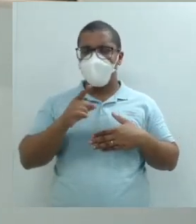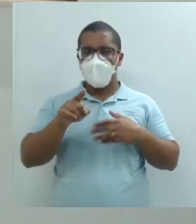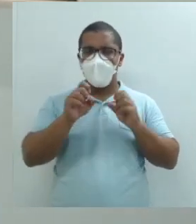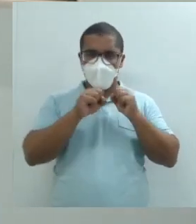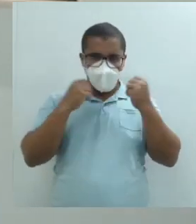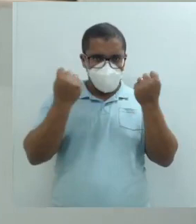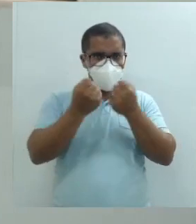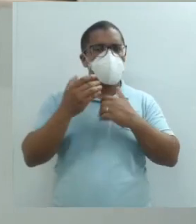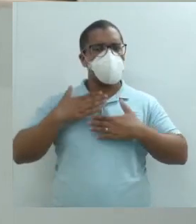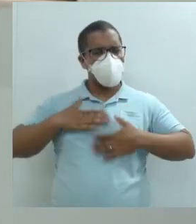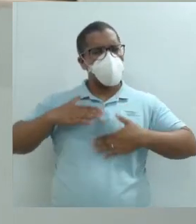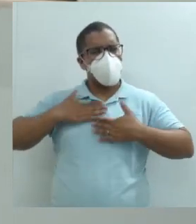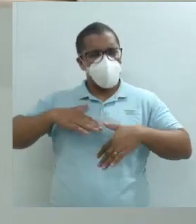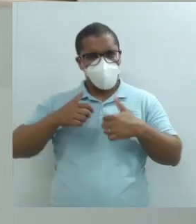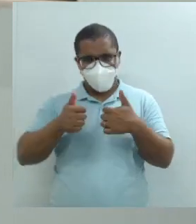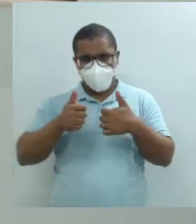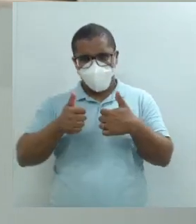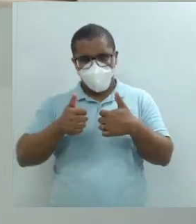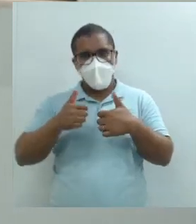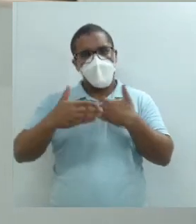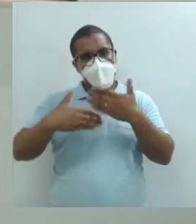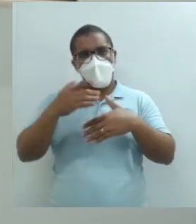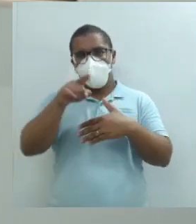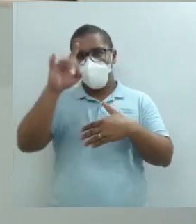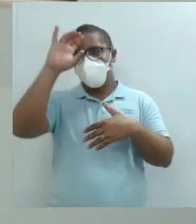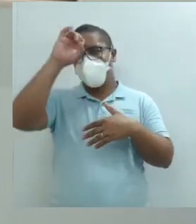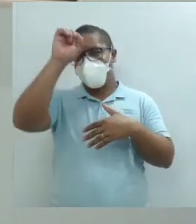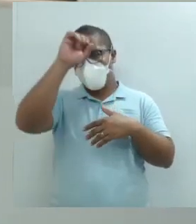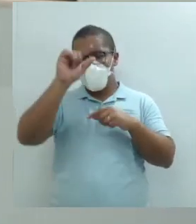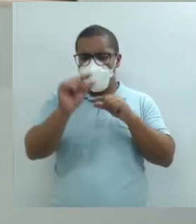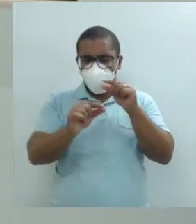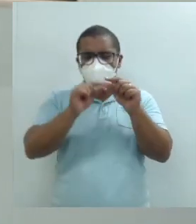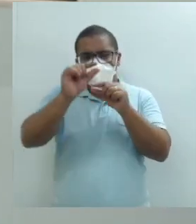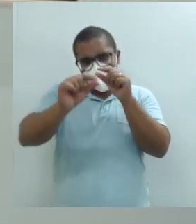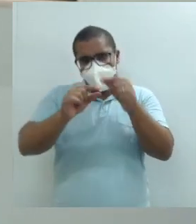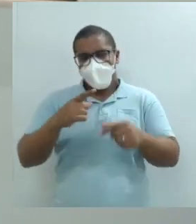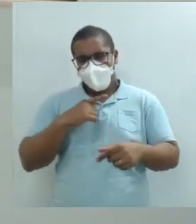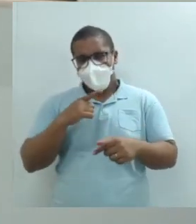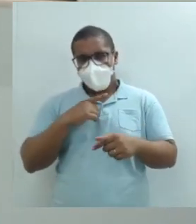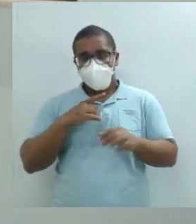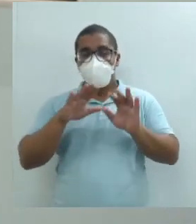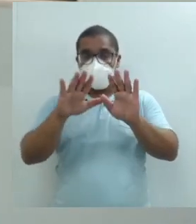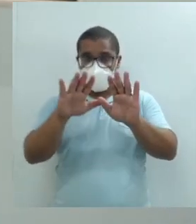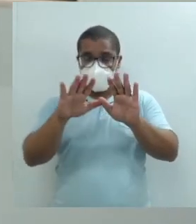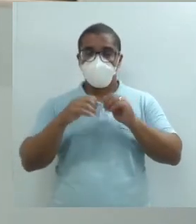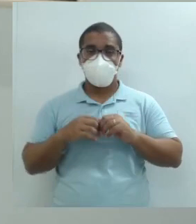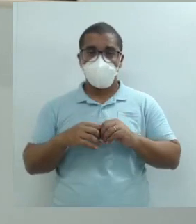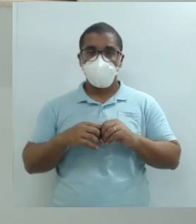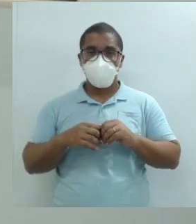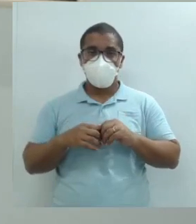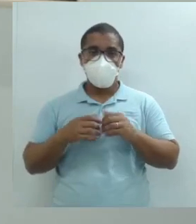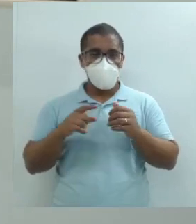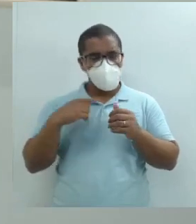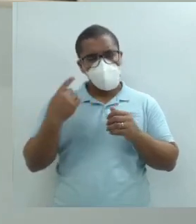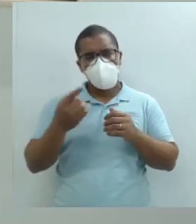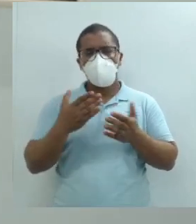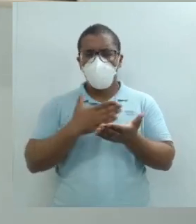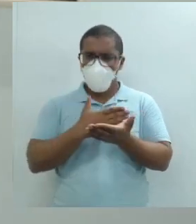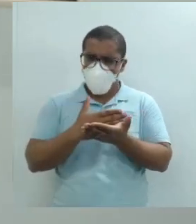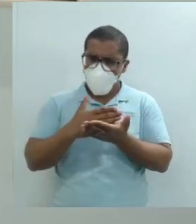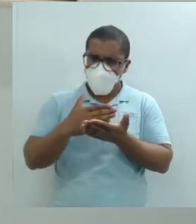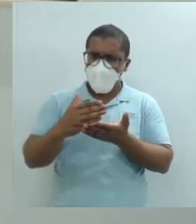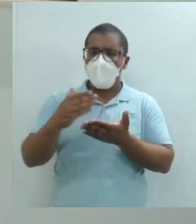não se aperreiem não. Vocês vão ver de tudo um pouco, né? Mas bom, para a gente